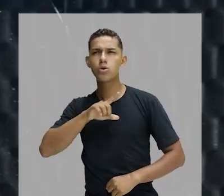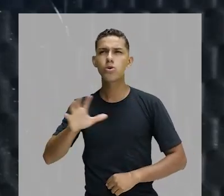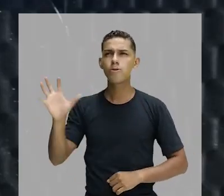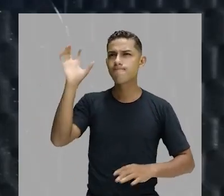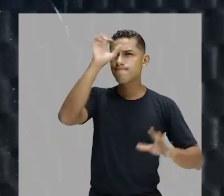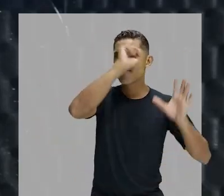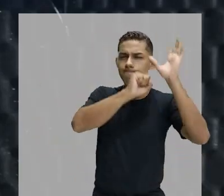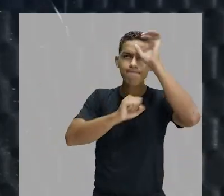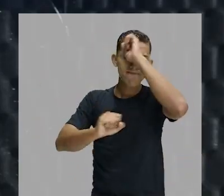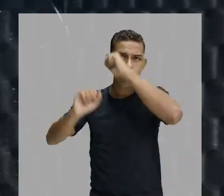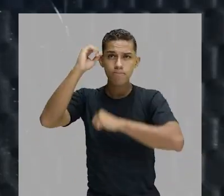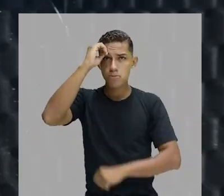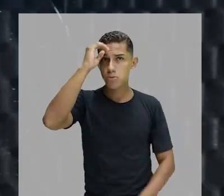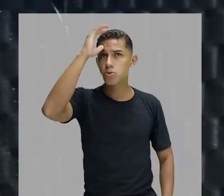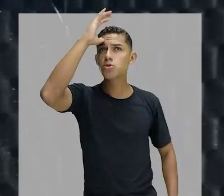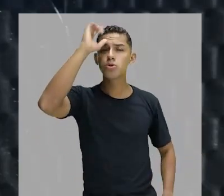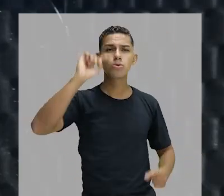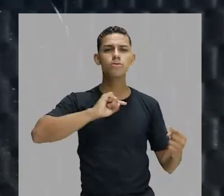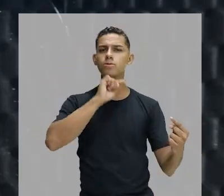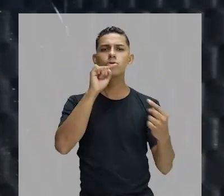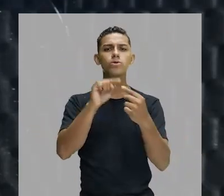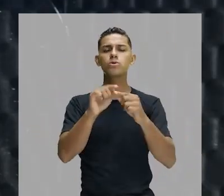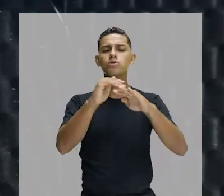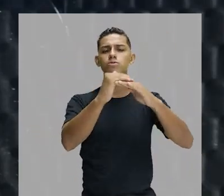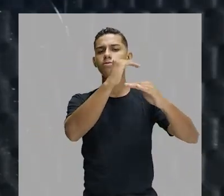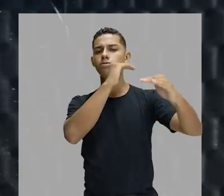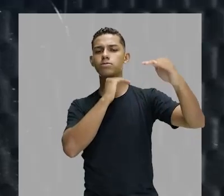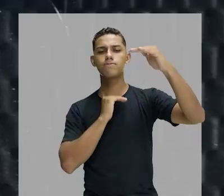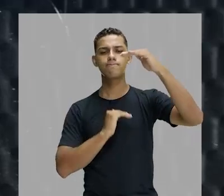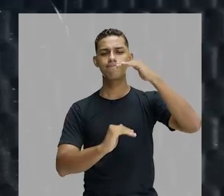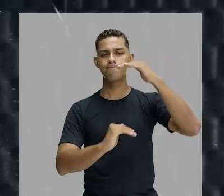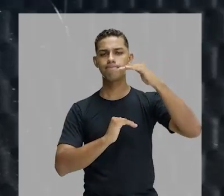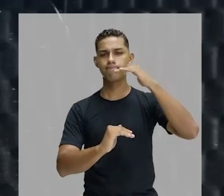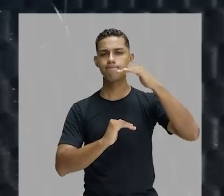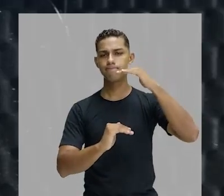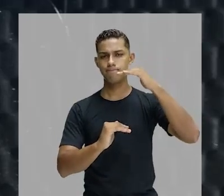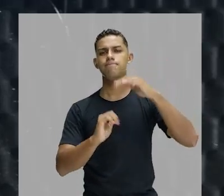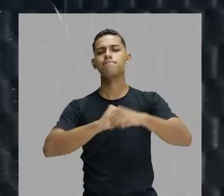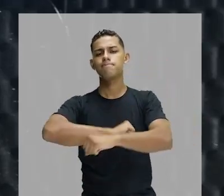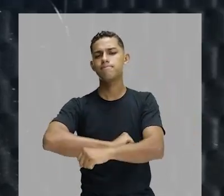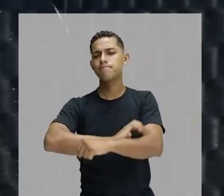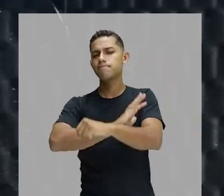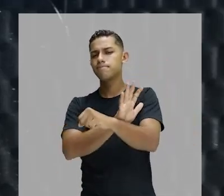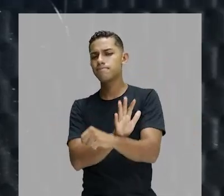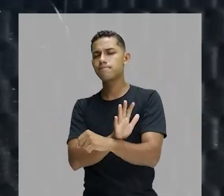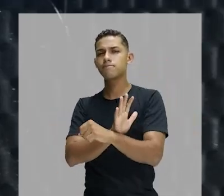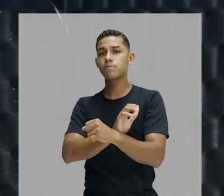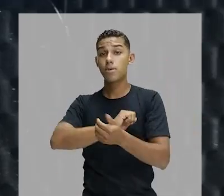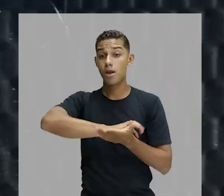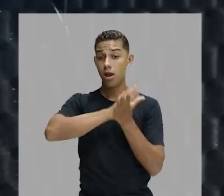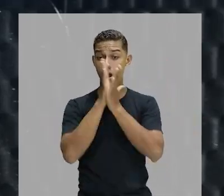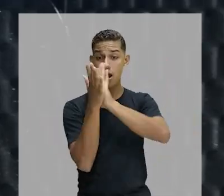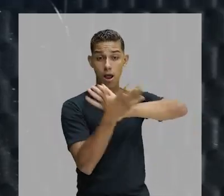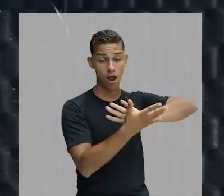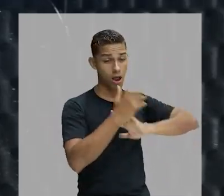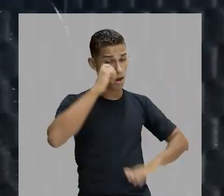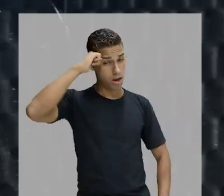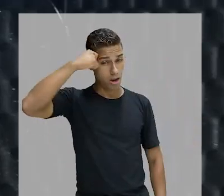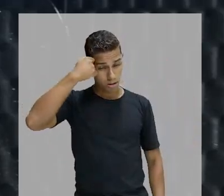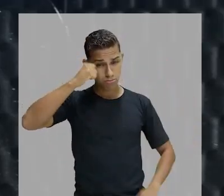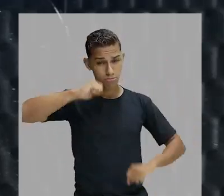principalmente que combatemos o preconceito racial estrutural nesse país. Analisar a história e